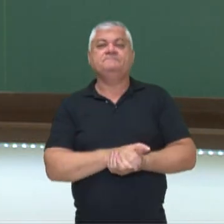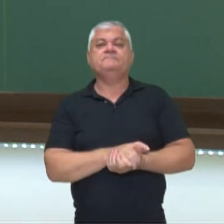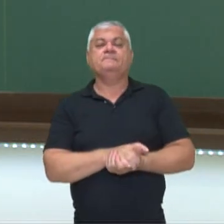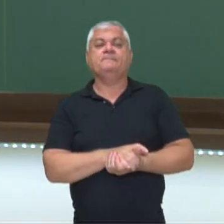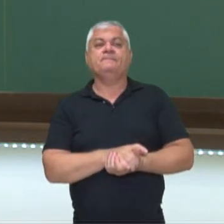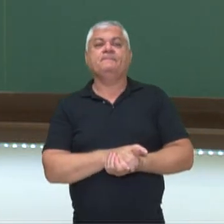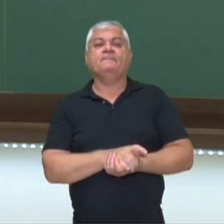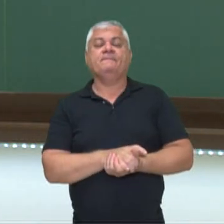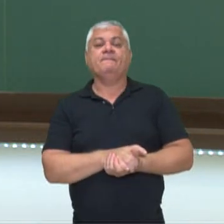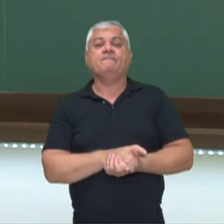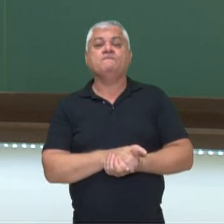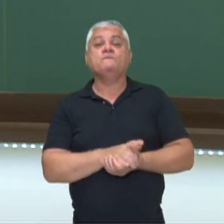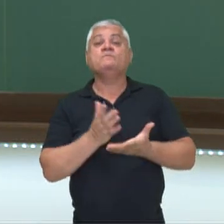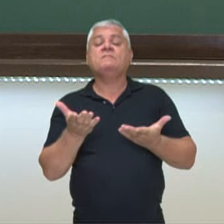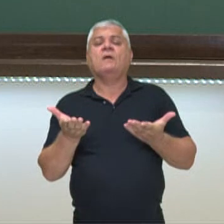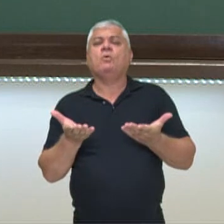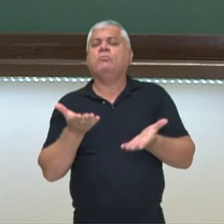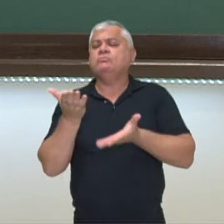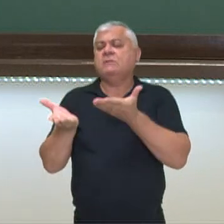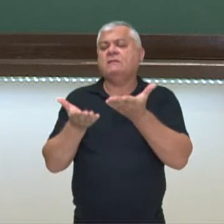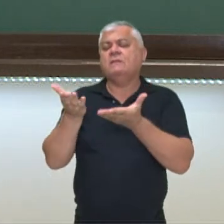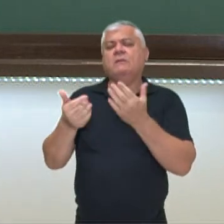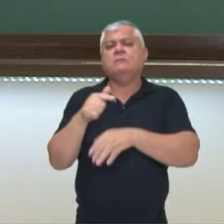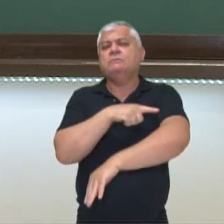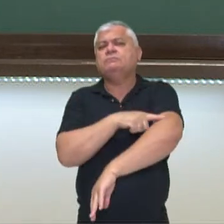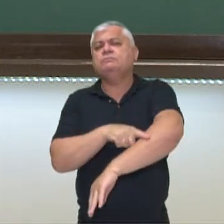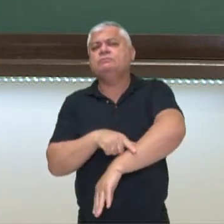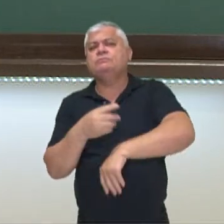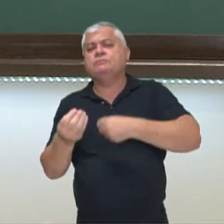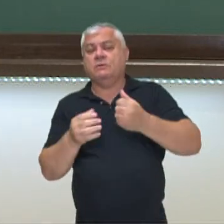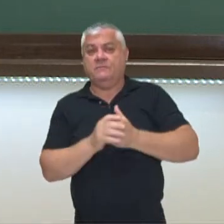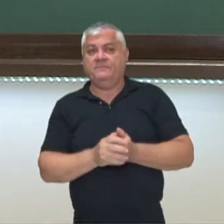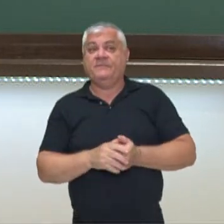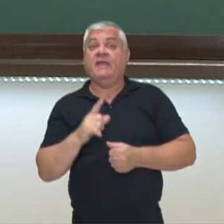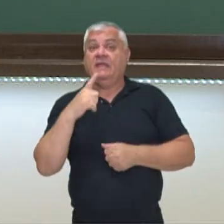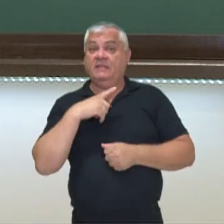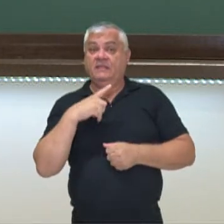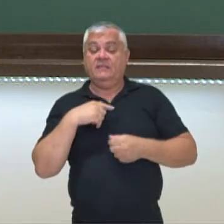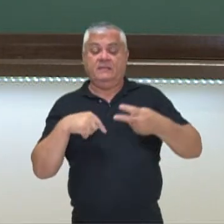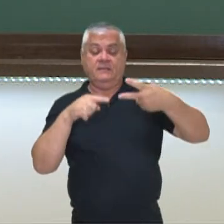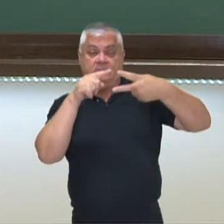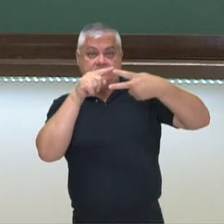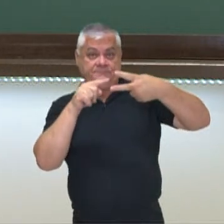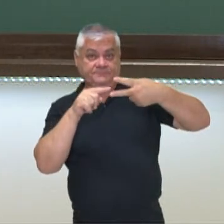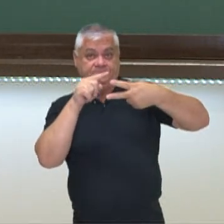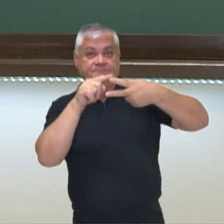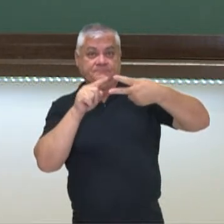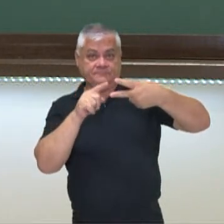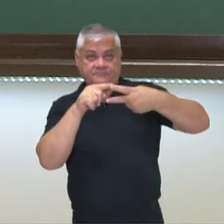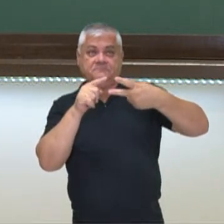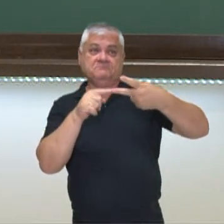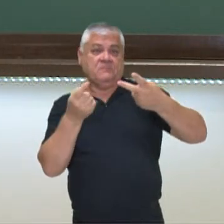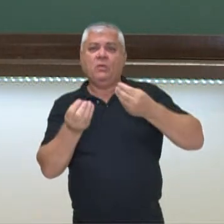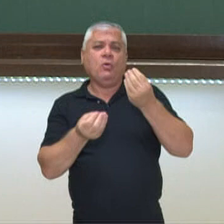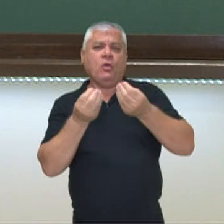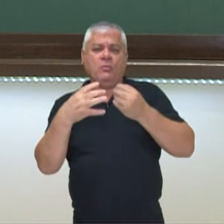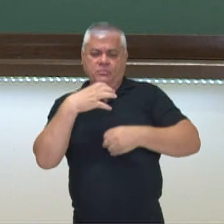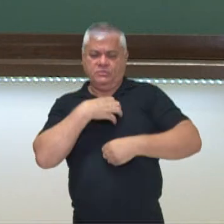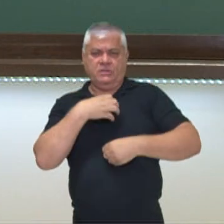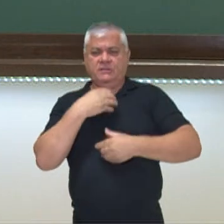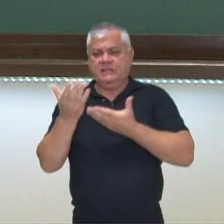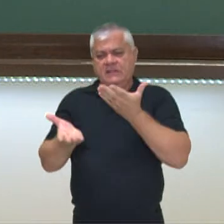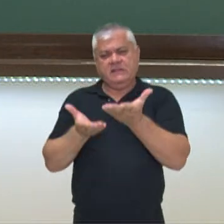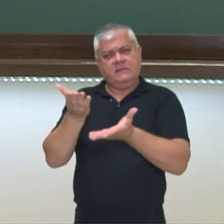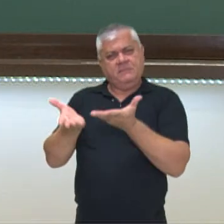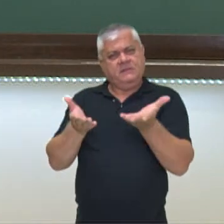então aqui formas de tratamento. O que seriam as formas de tratamento? Então temos aqui duas definições do que seria esse termo